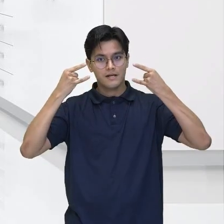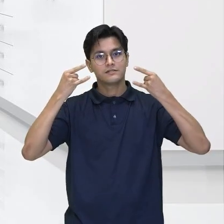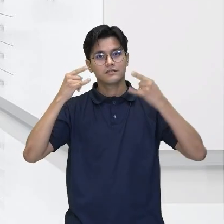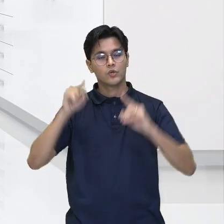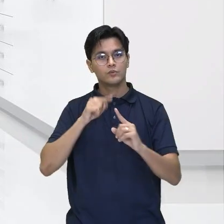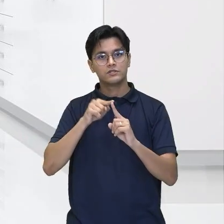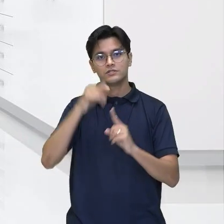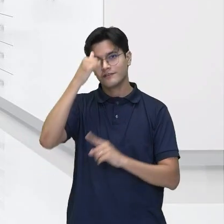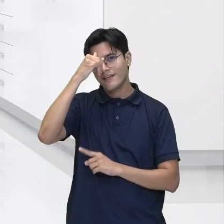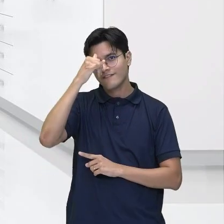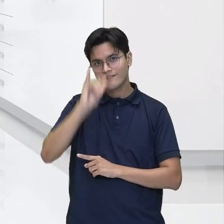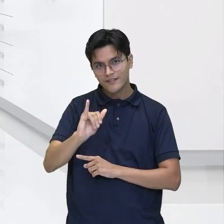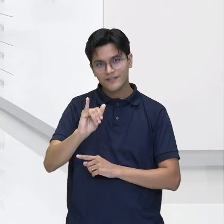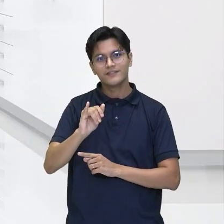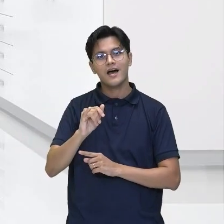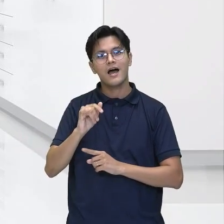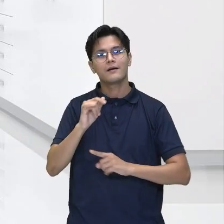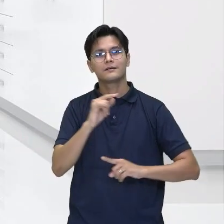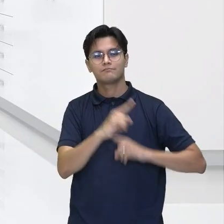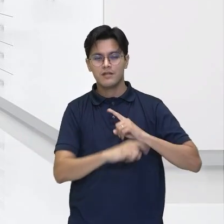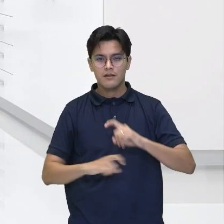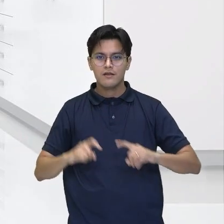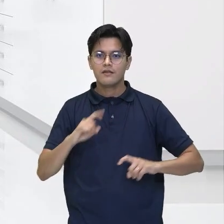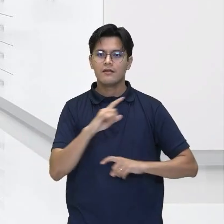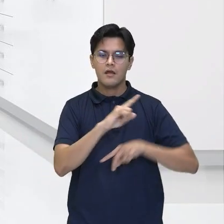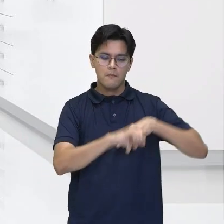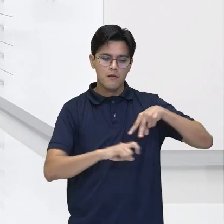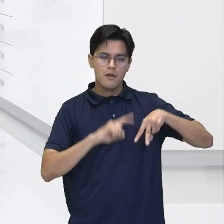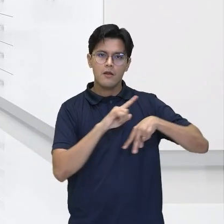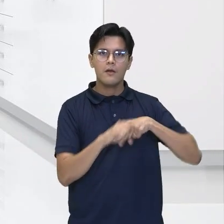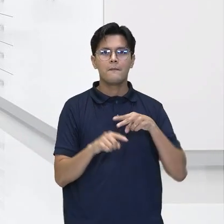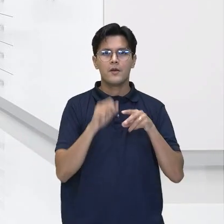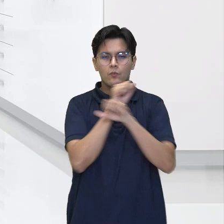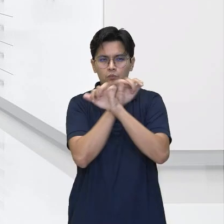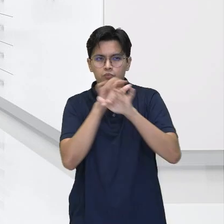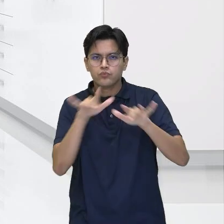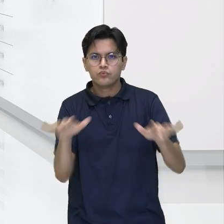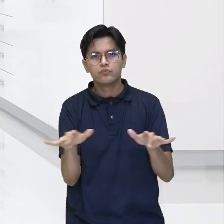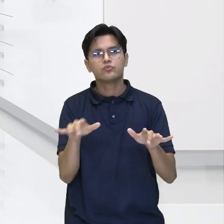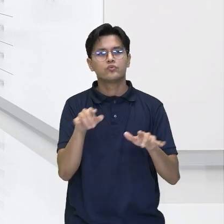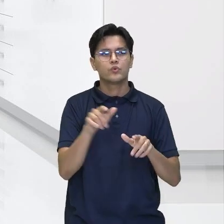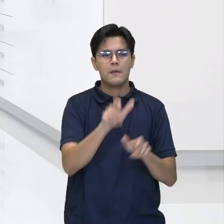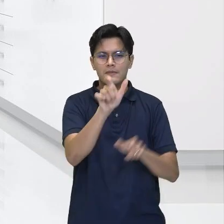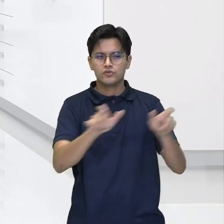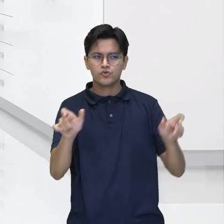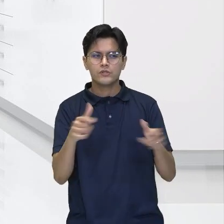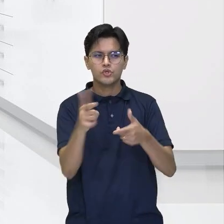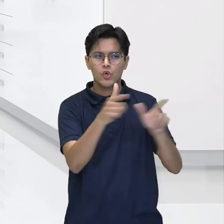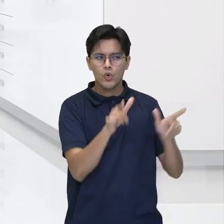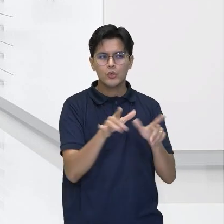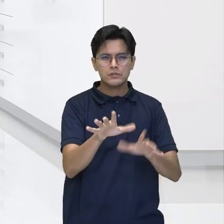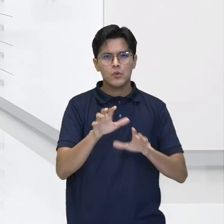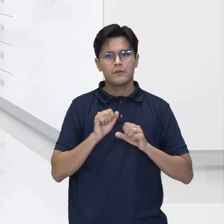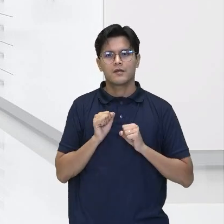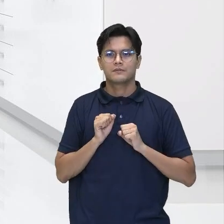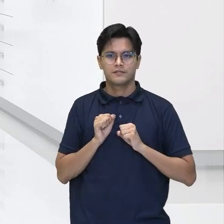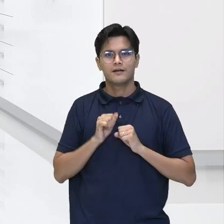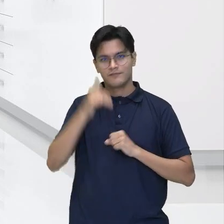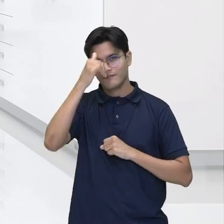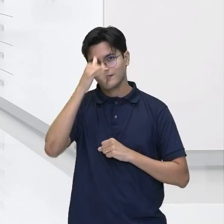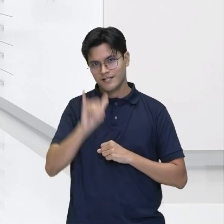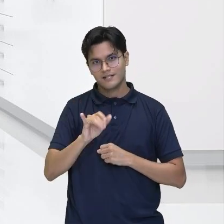com que esses micro-organismos contaminem seus familiares, contaminem os colegas da escola e por onde você